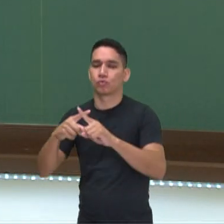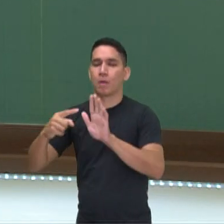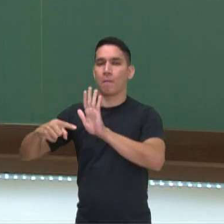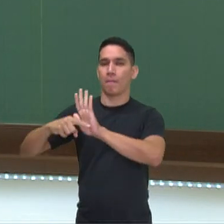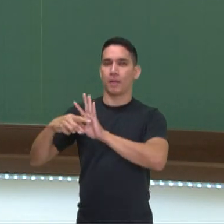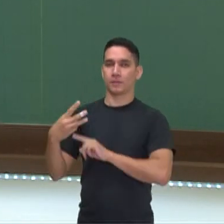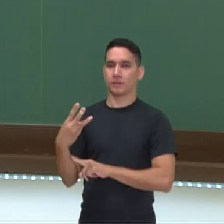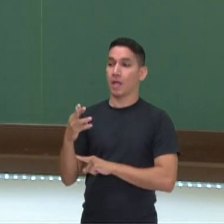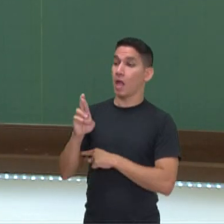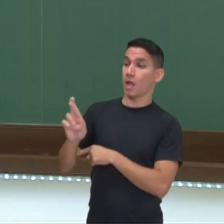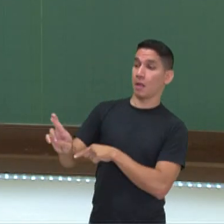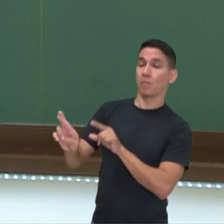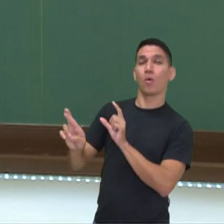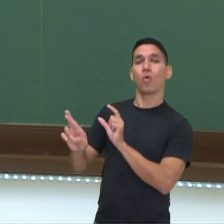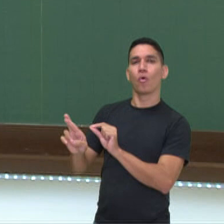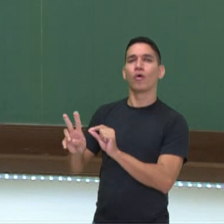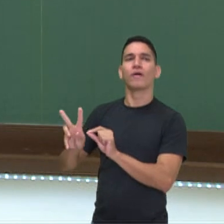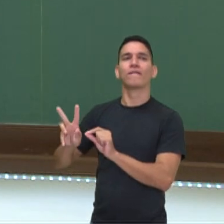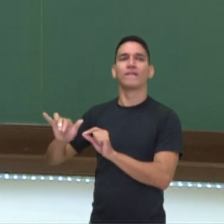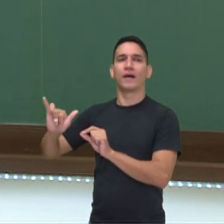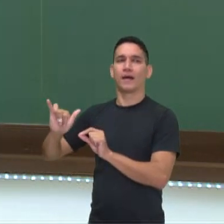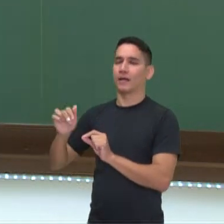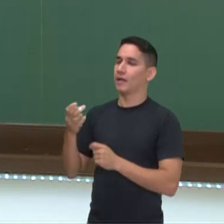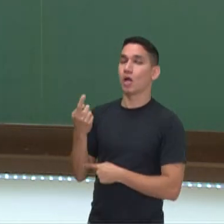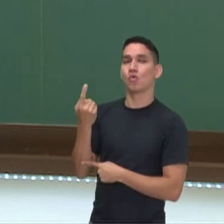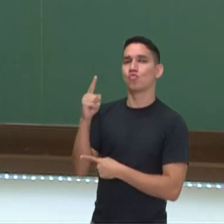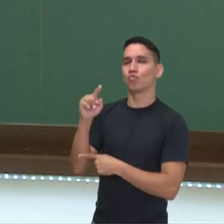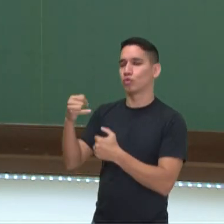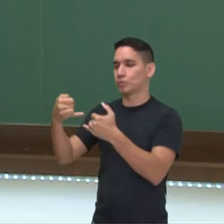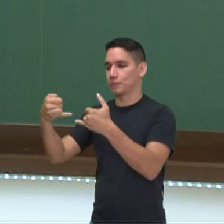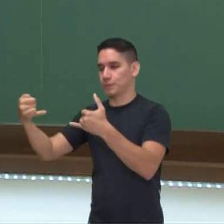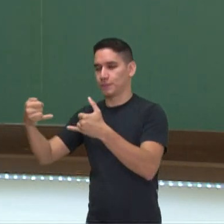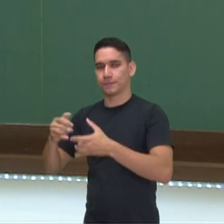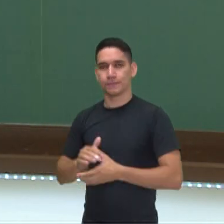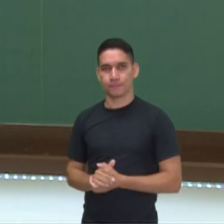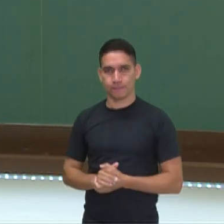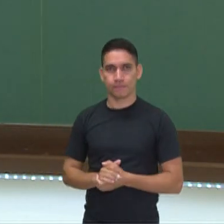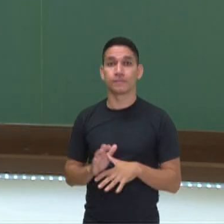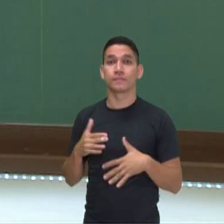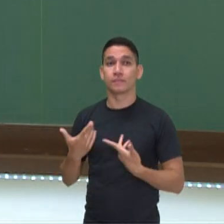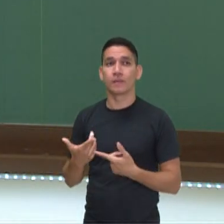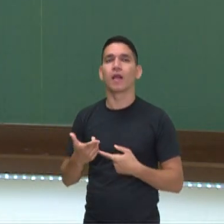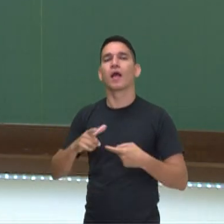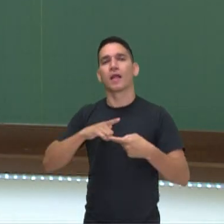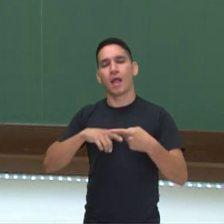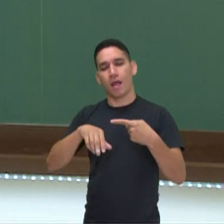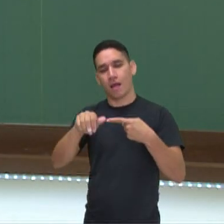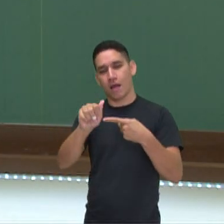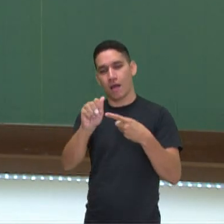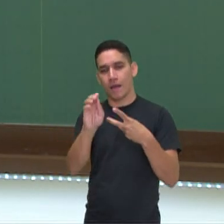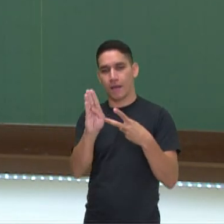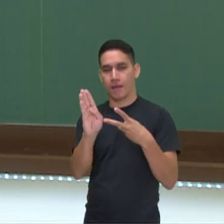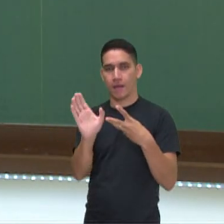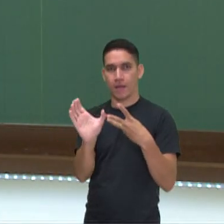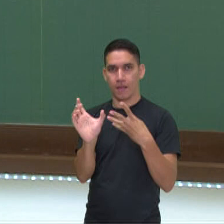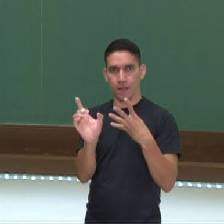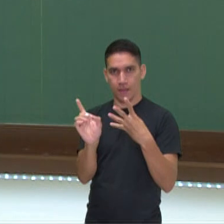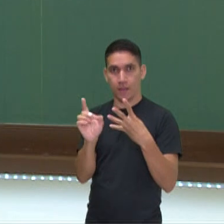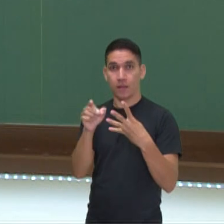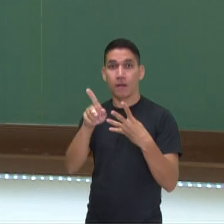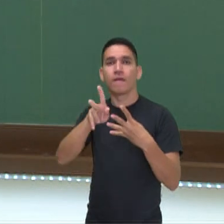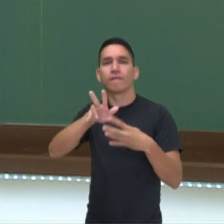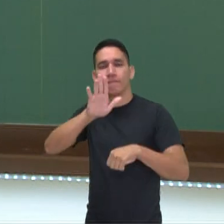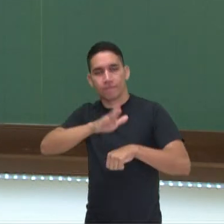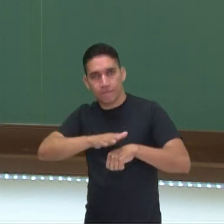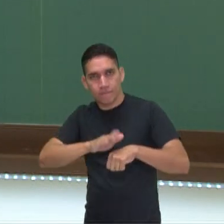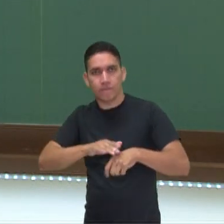e a resposta como vocês vão colocar nesse último para sim então nós temos aí quatro sentenças